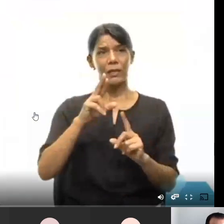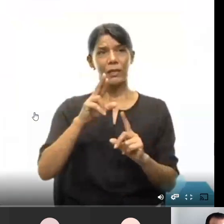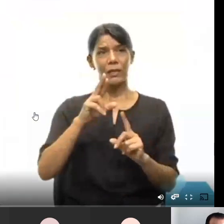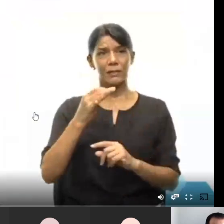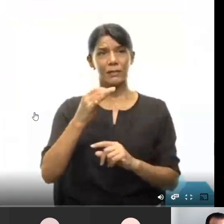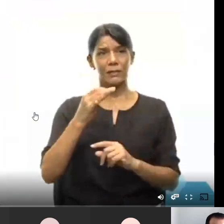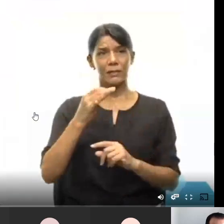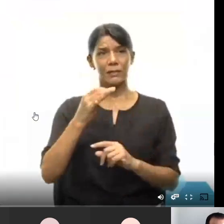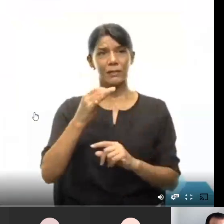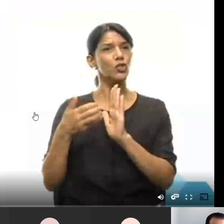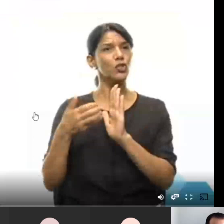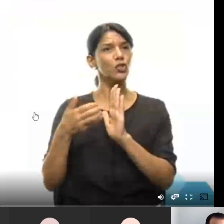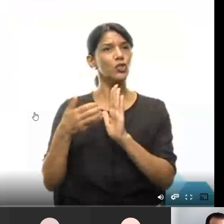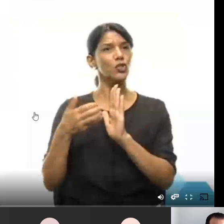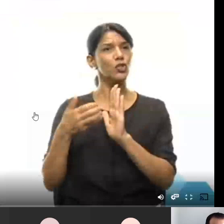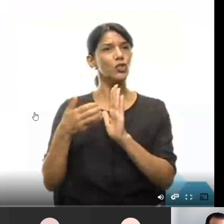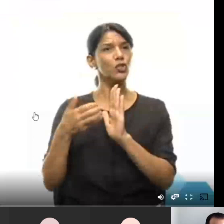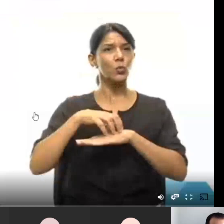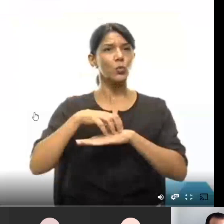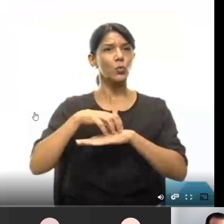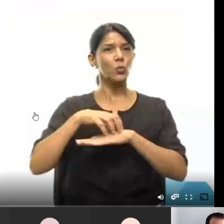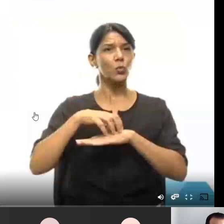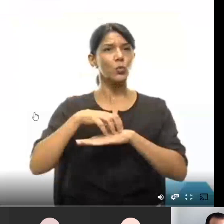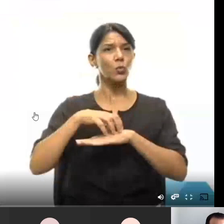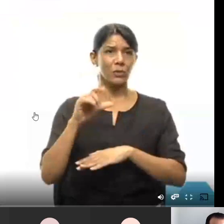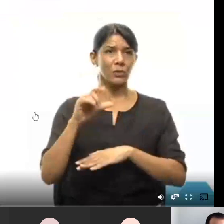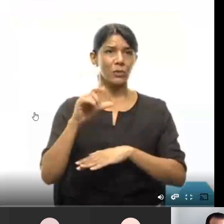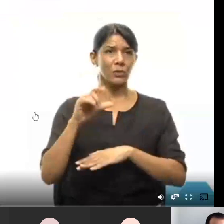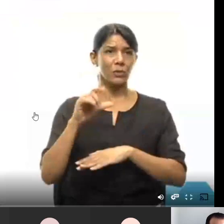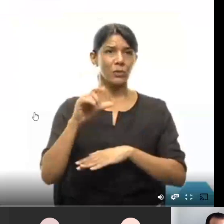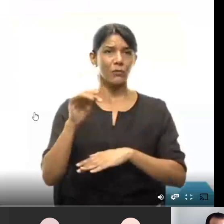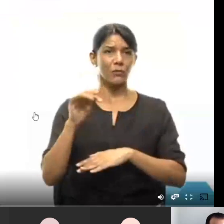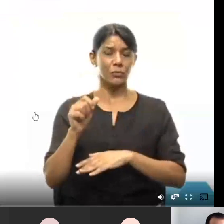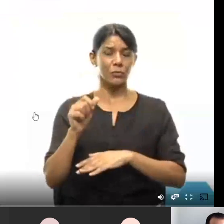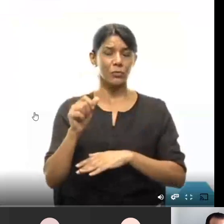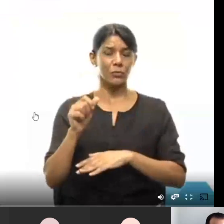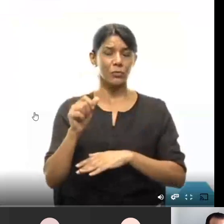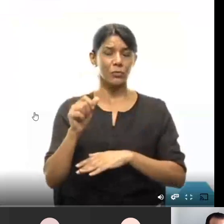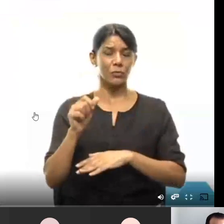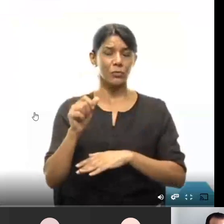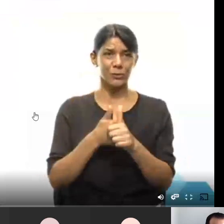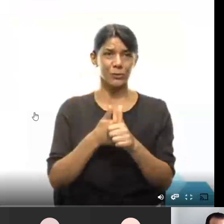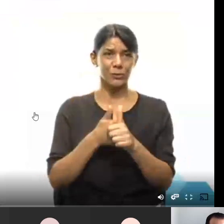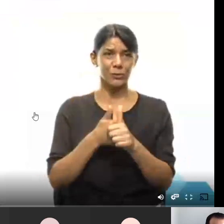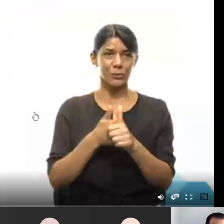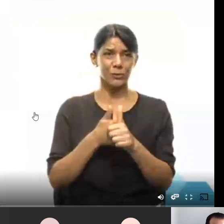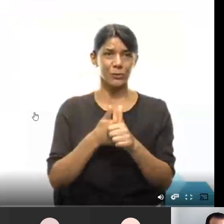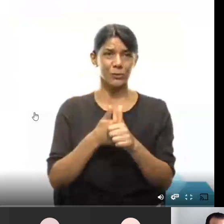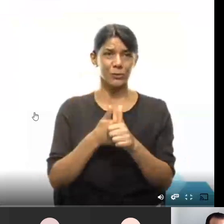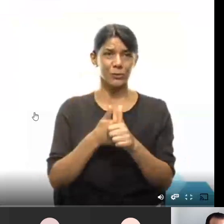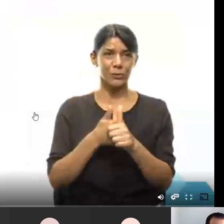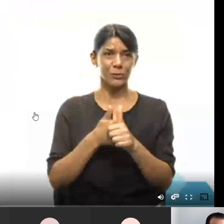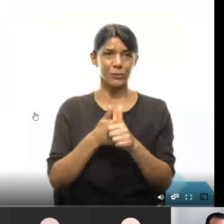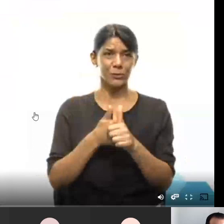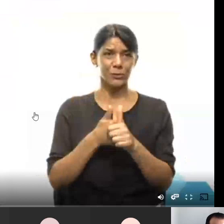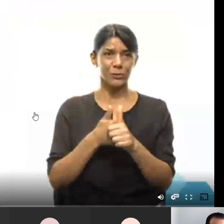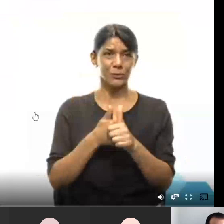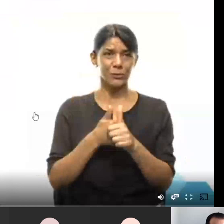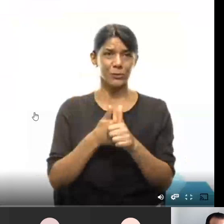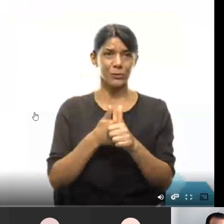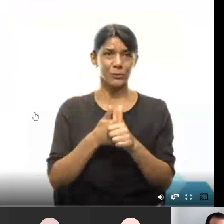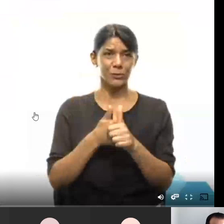remoção daquele tumor e dos linfonodos próximos àquele tumor.